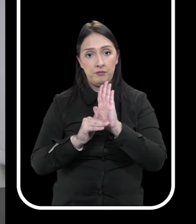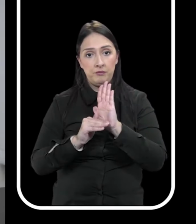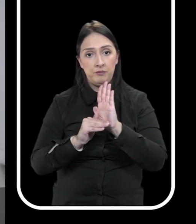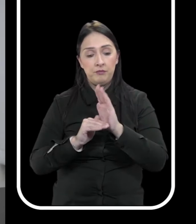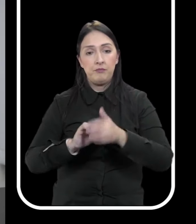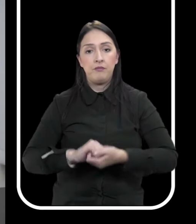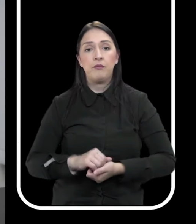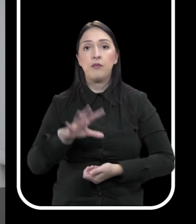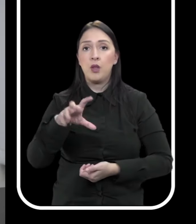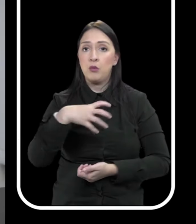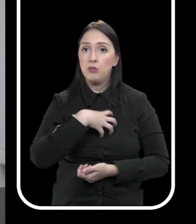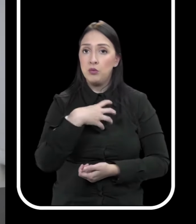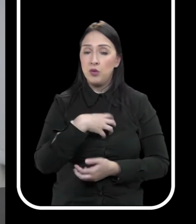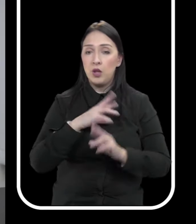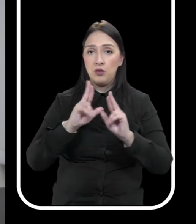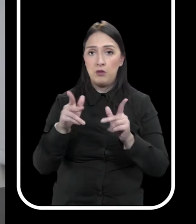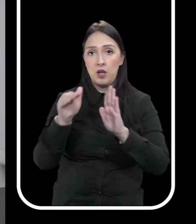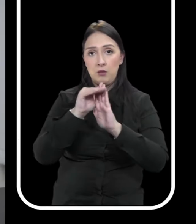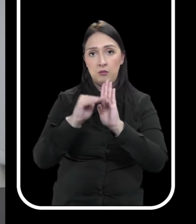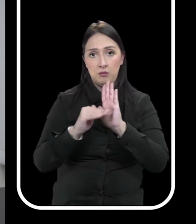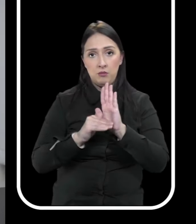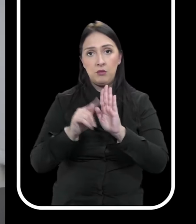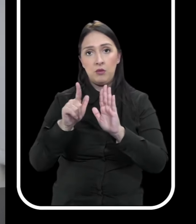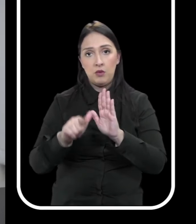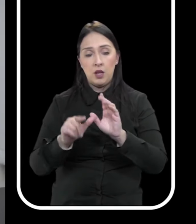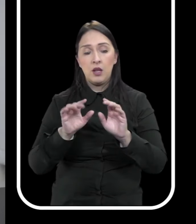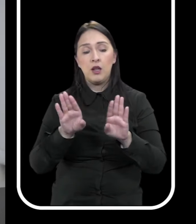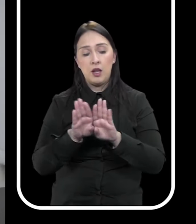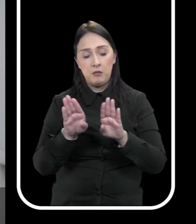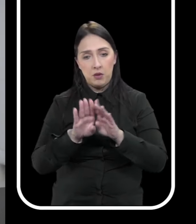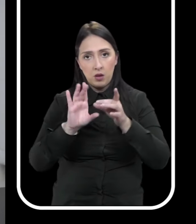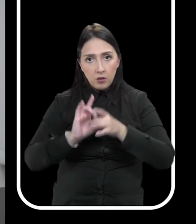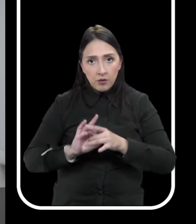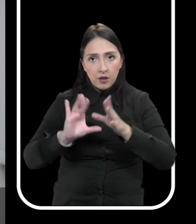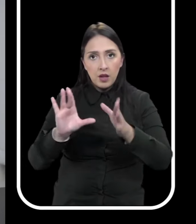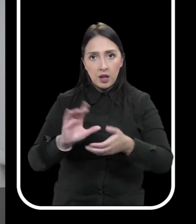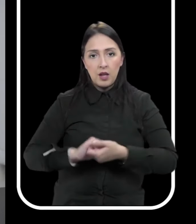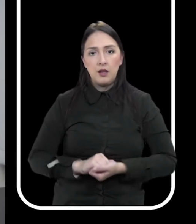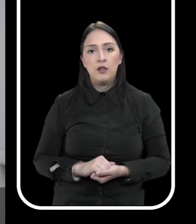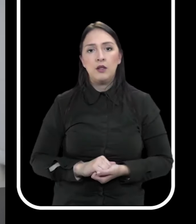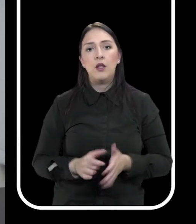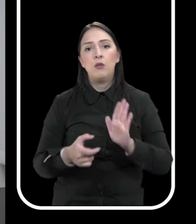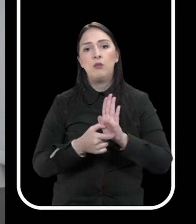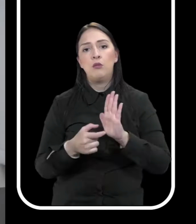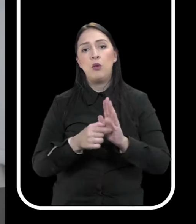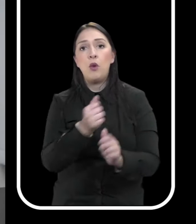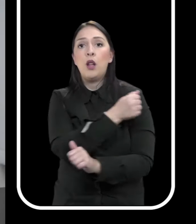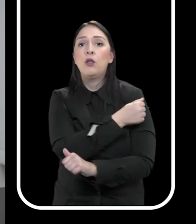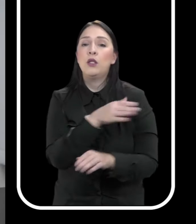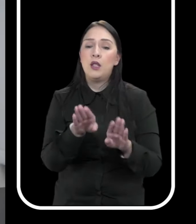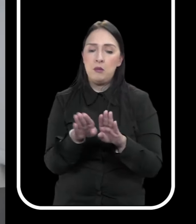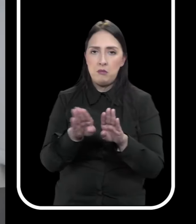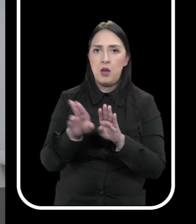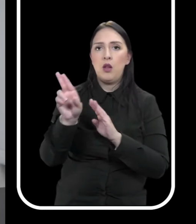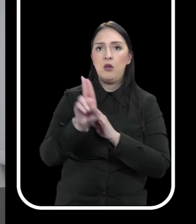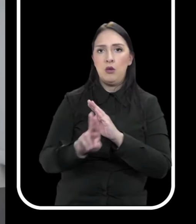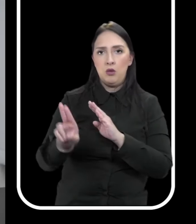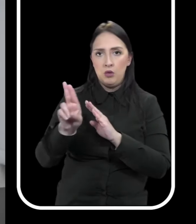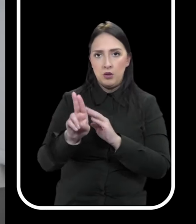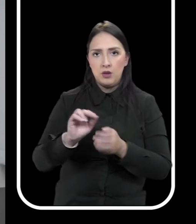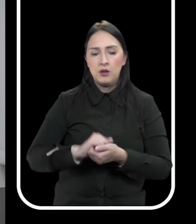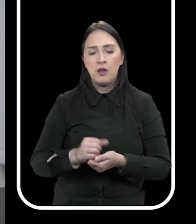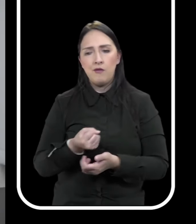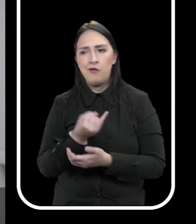programação, uma forma diferenciada de programação que a Flexim também oferece e permite o estudante também